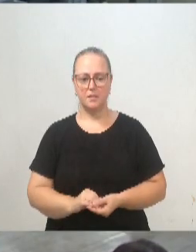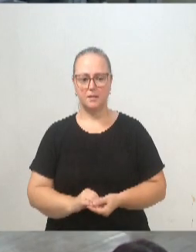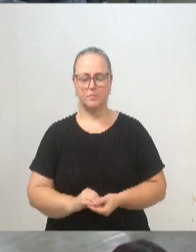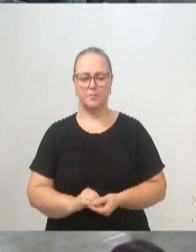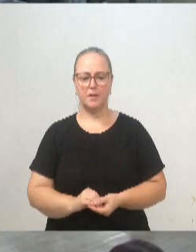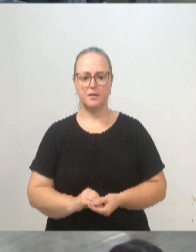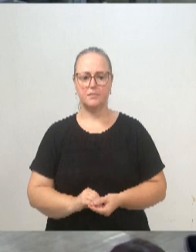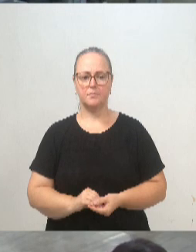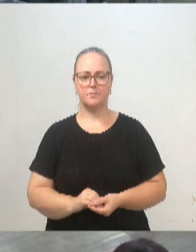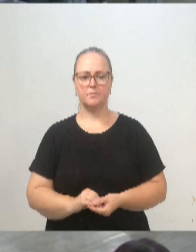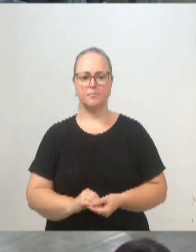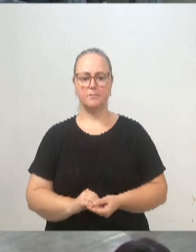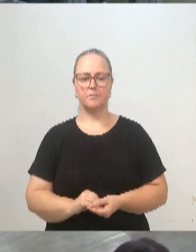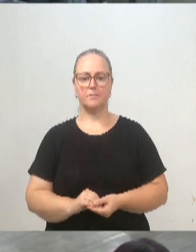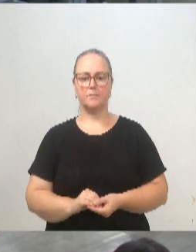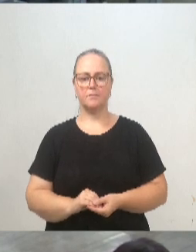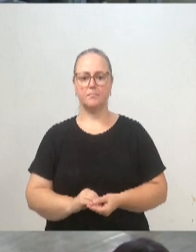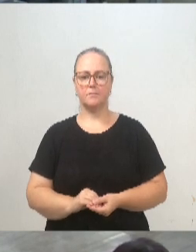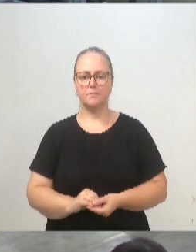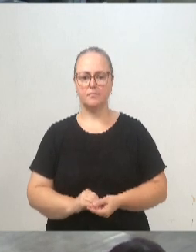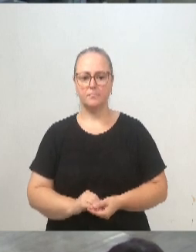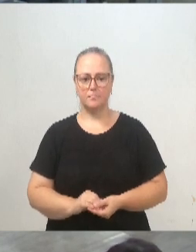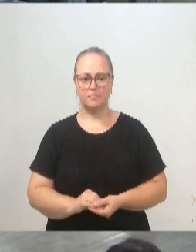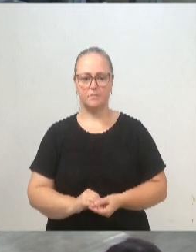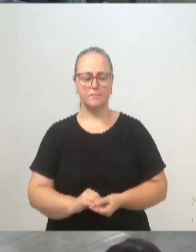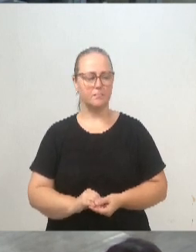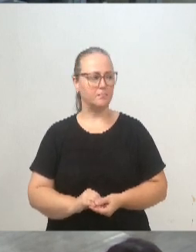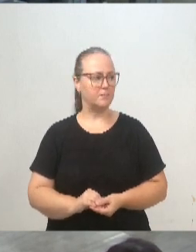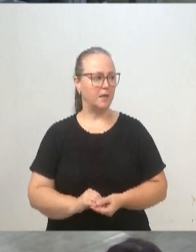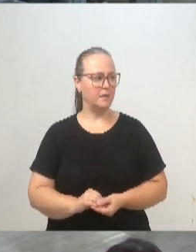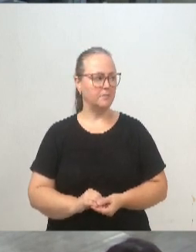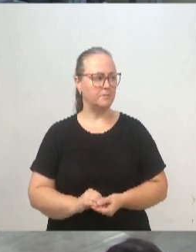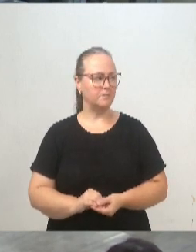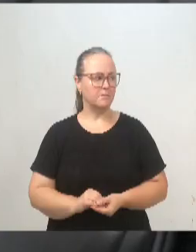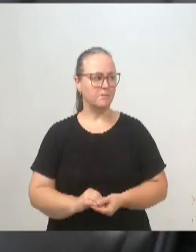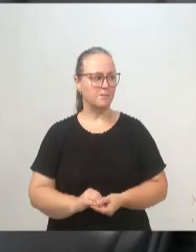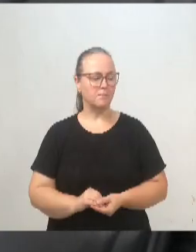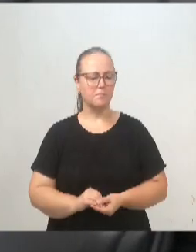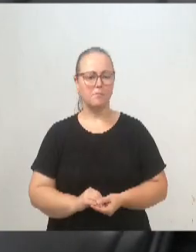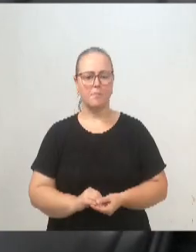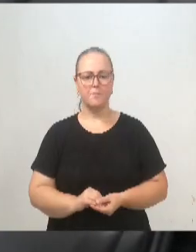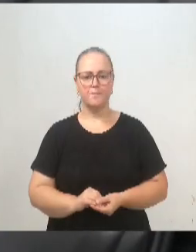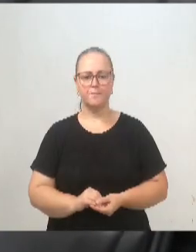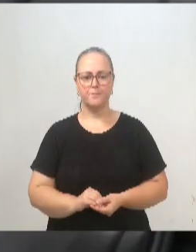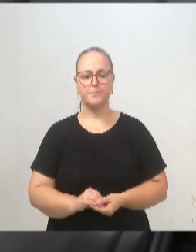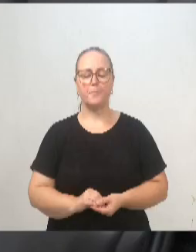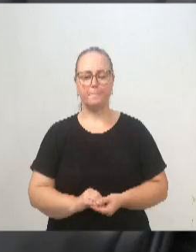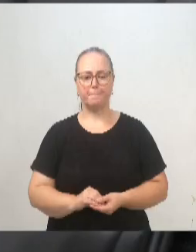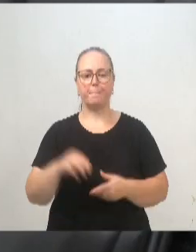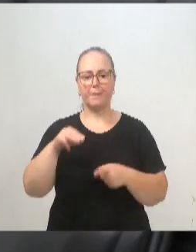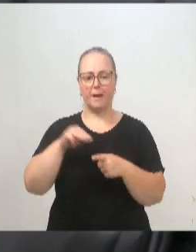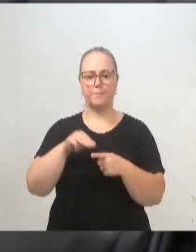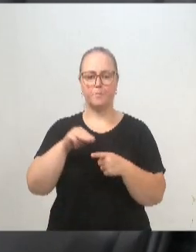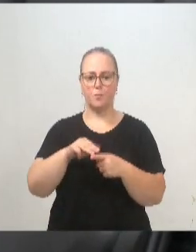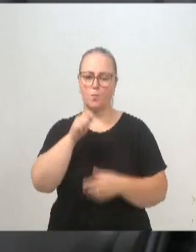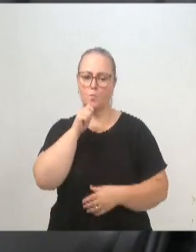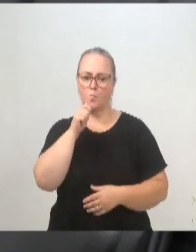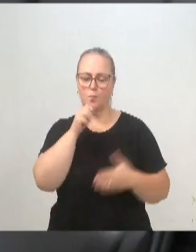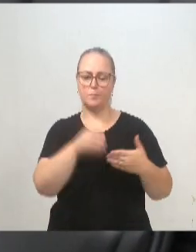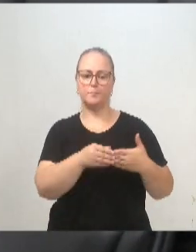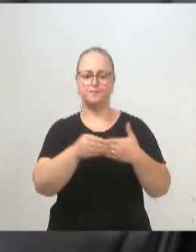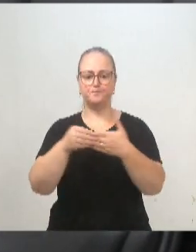Fica à vontade, secretário, para responder, vereador Bruno Win. Vereador Bruno Win, o município ainda não encaminhou à Câmara